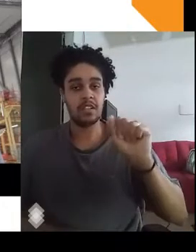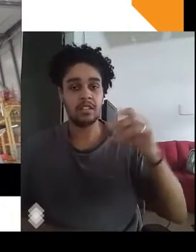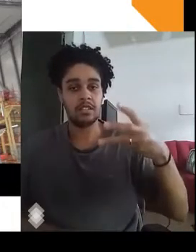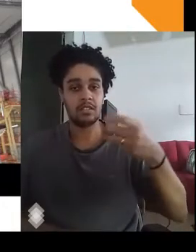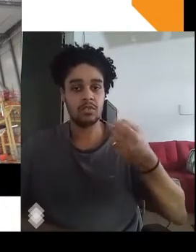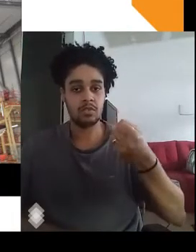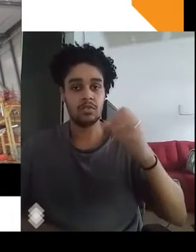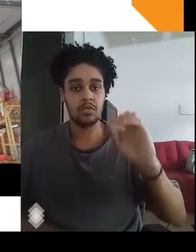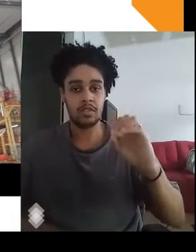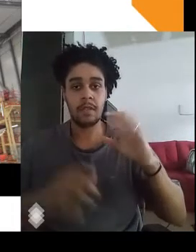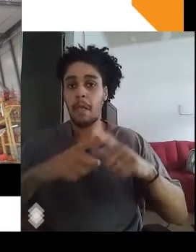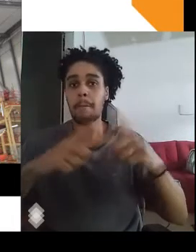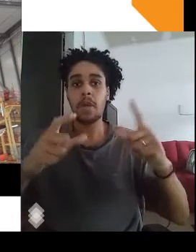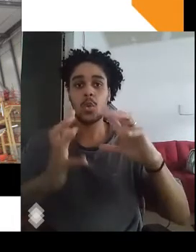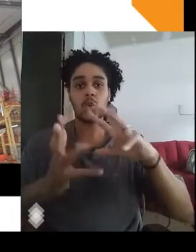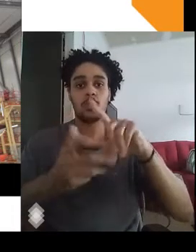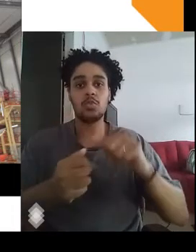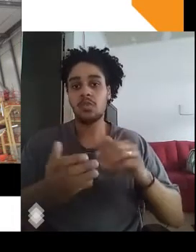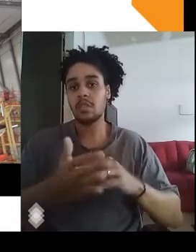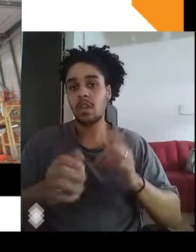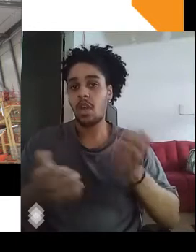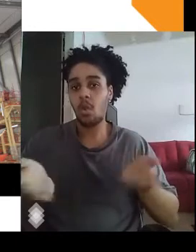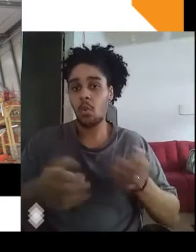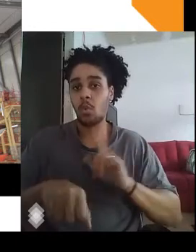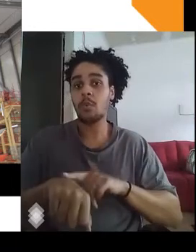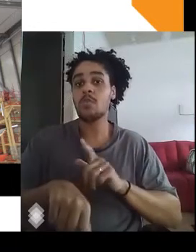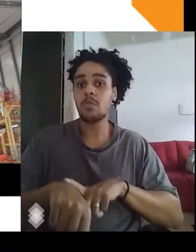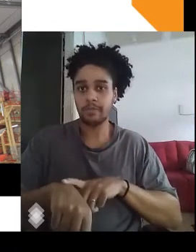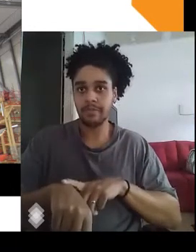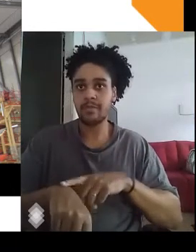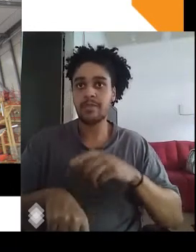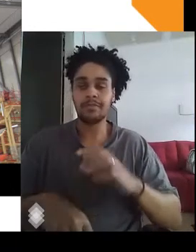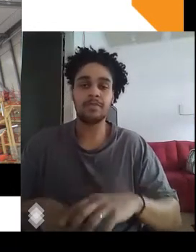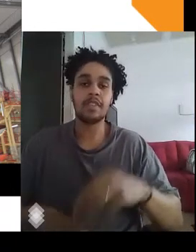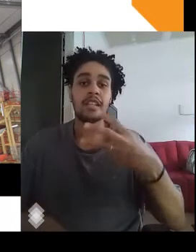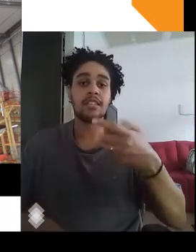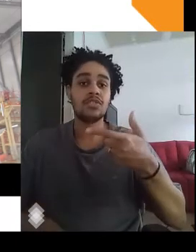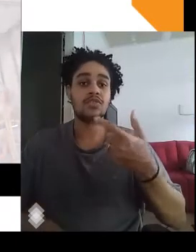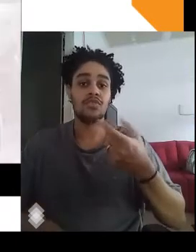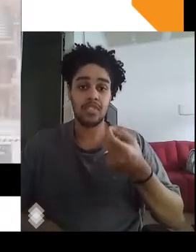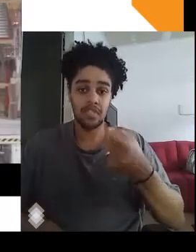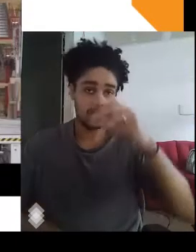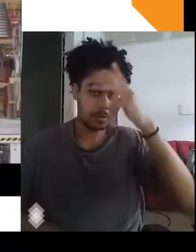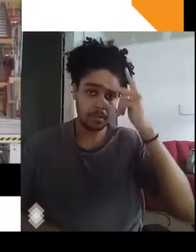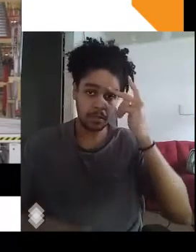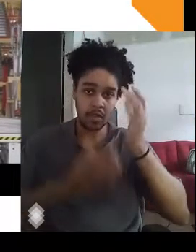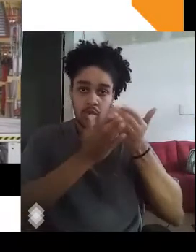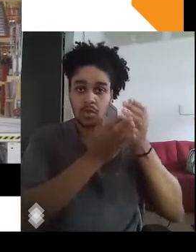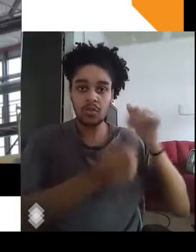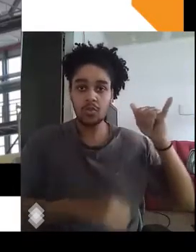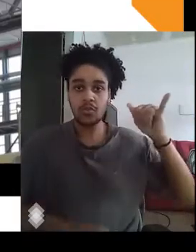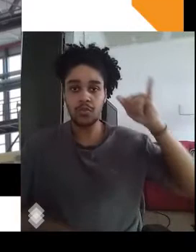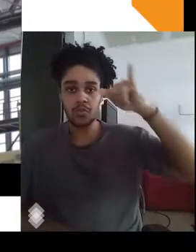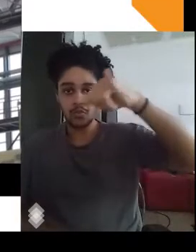do A380, o maior avião do mundo no momento. Ele pode carregar até 850 passageiros ao mesmo tempo. A Airbus não conseguiu encontrar